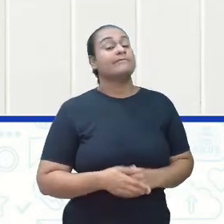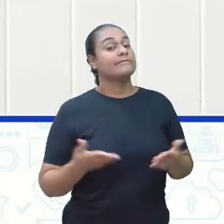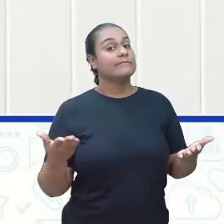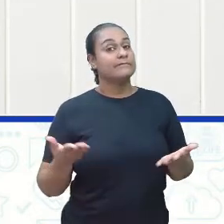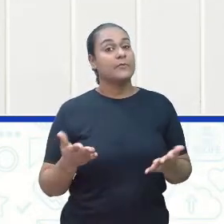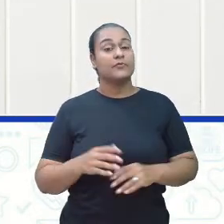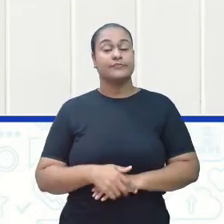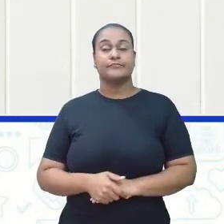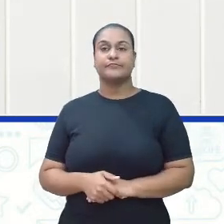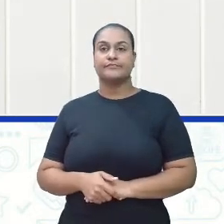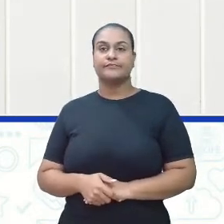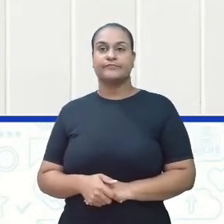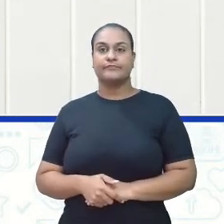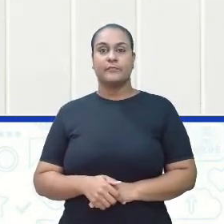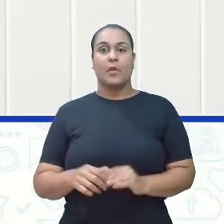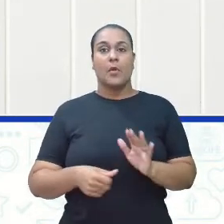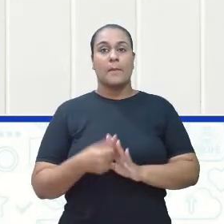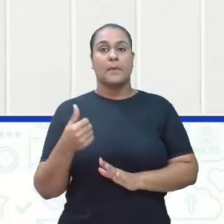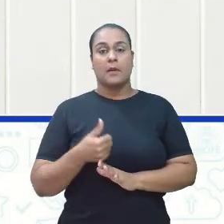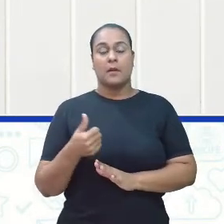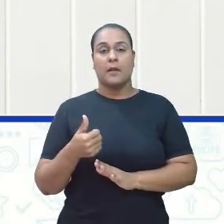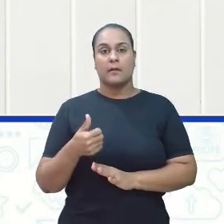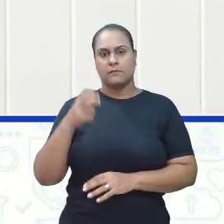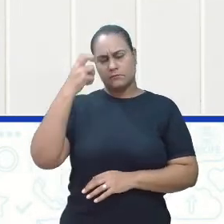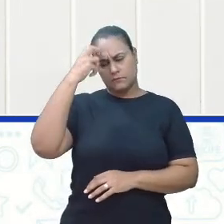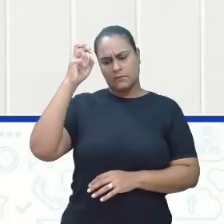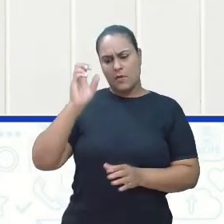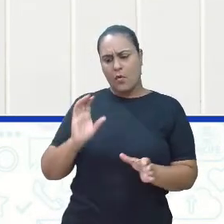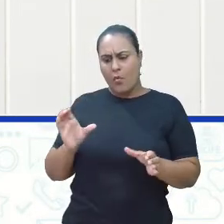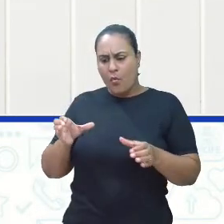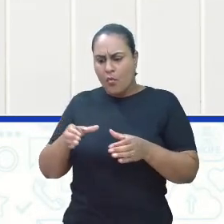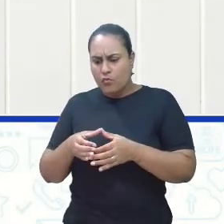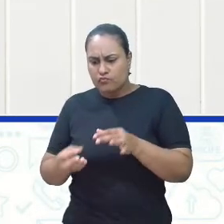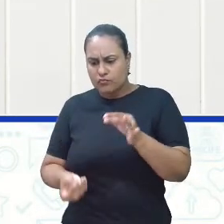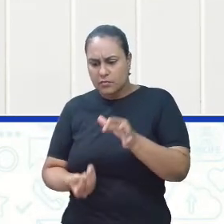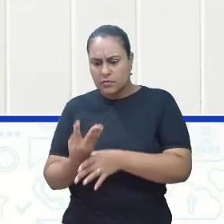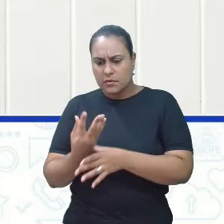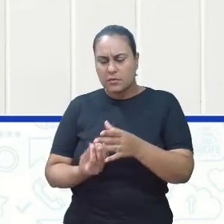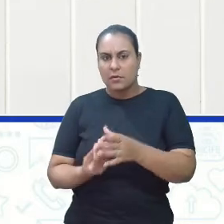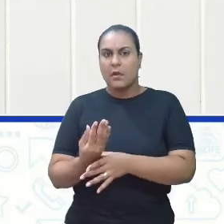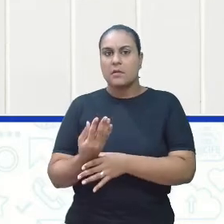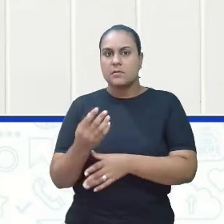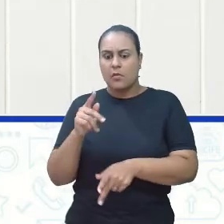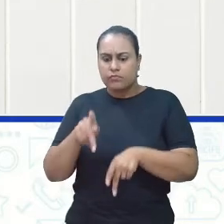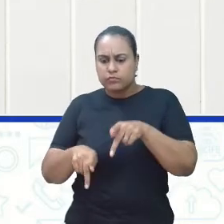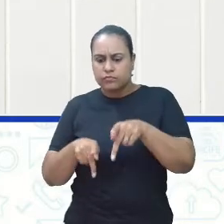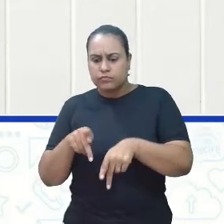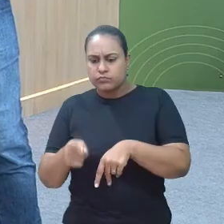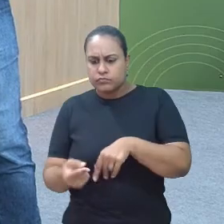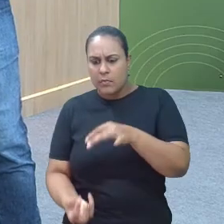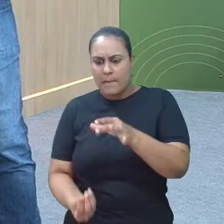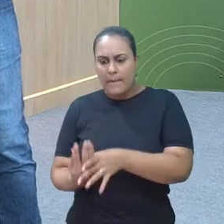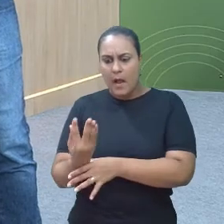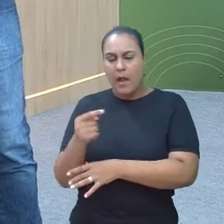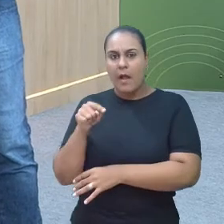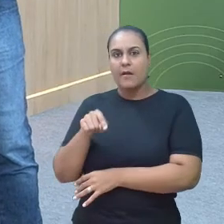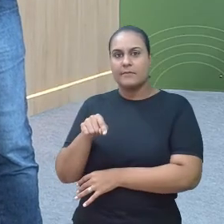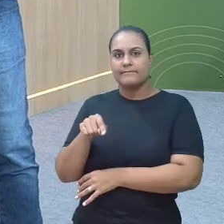seguinte, o primeiro deles é que a cultura seria um conjunto de criações que partem de uma comunidade. Então,